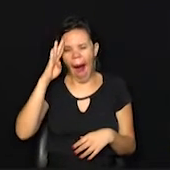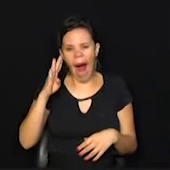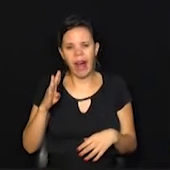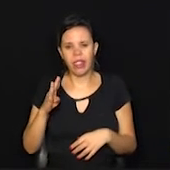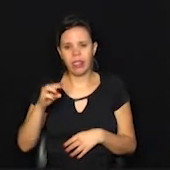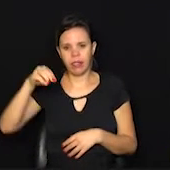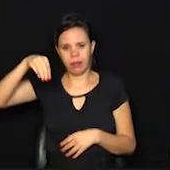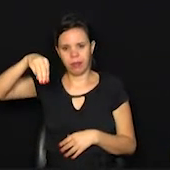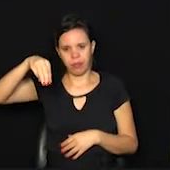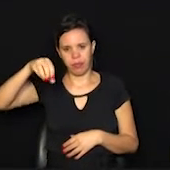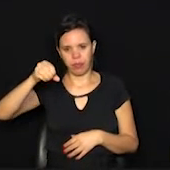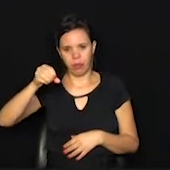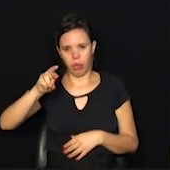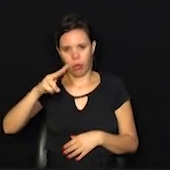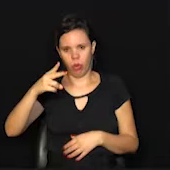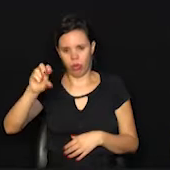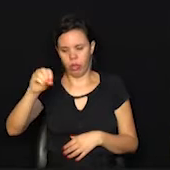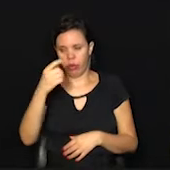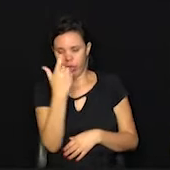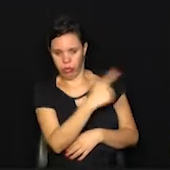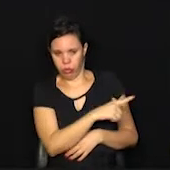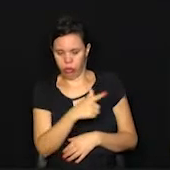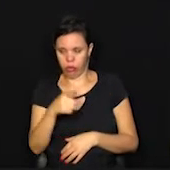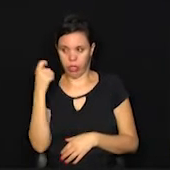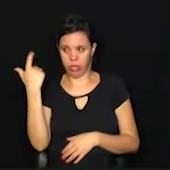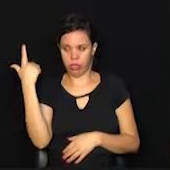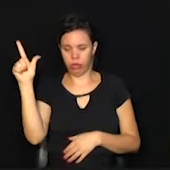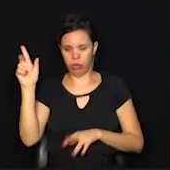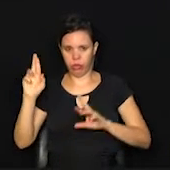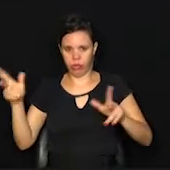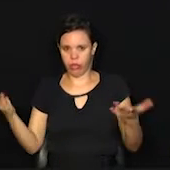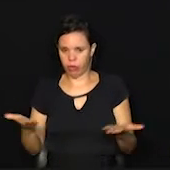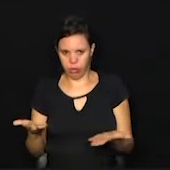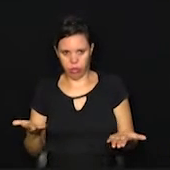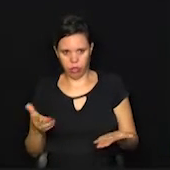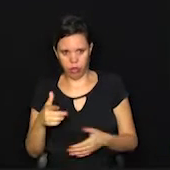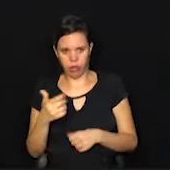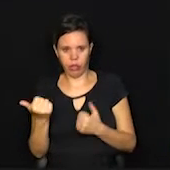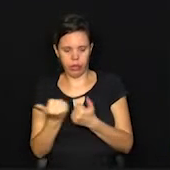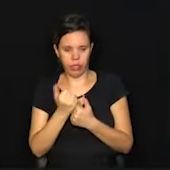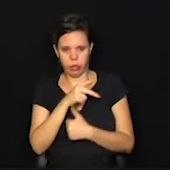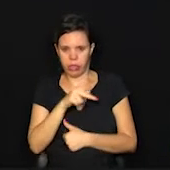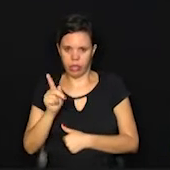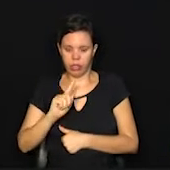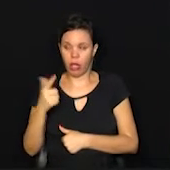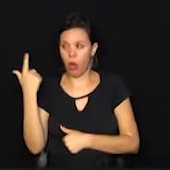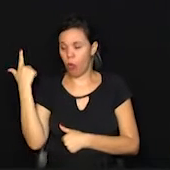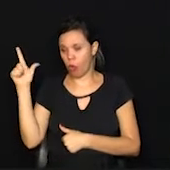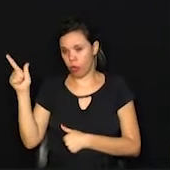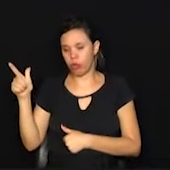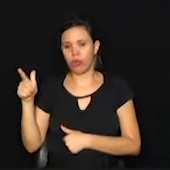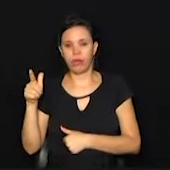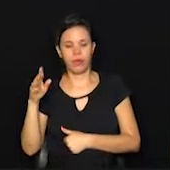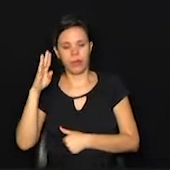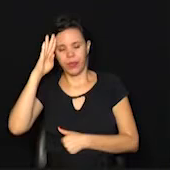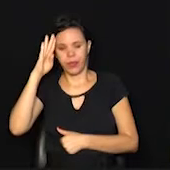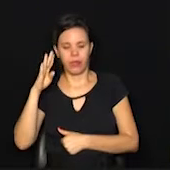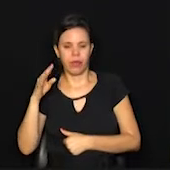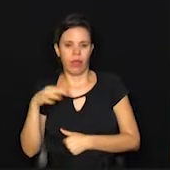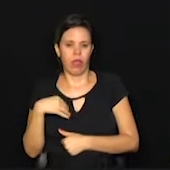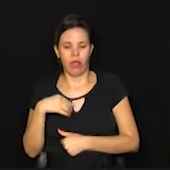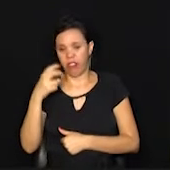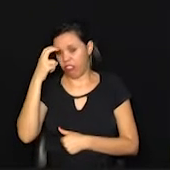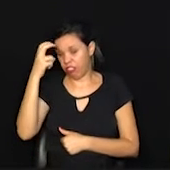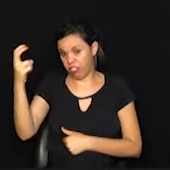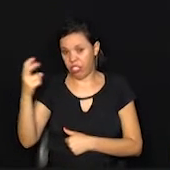chamado Mourão não é o esse que tá aí na vice-presidência O que é um outro em geral muito inteligente que dizia na impressa